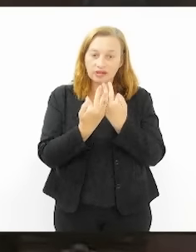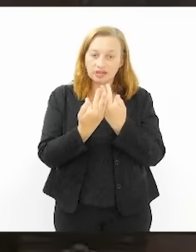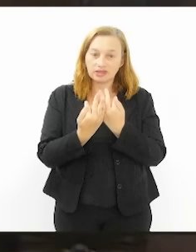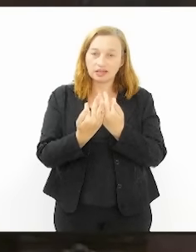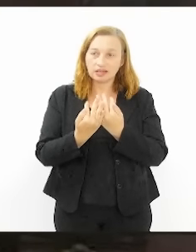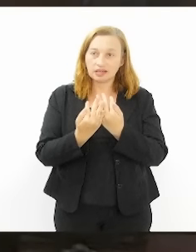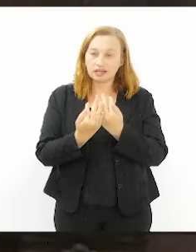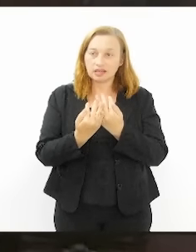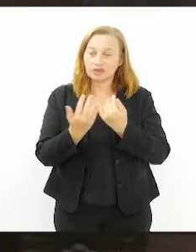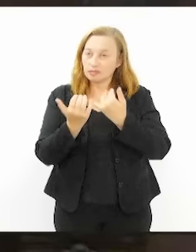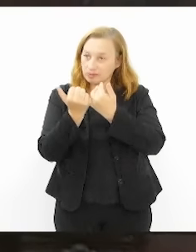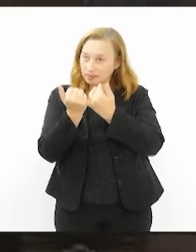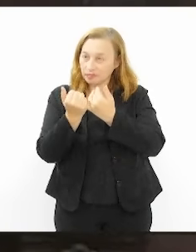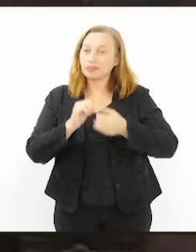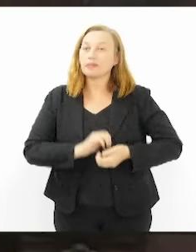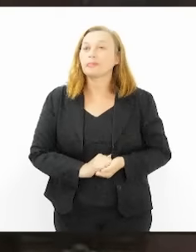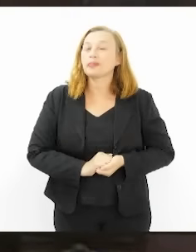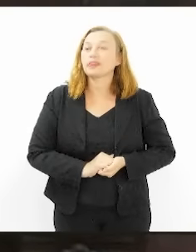Propriedade.